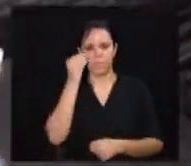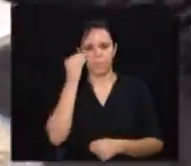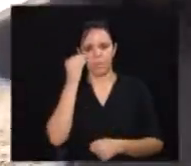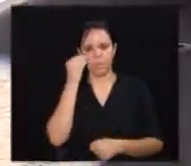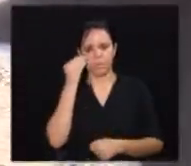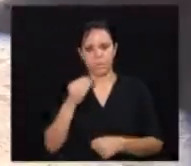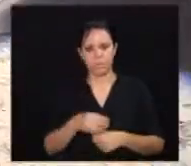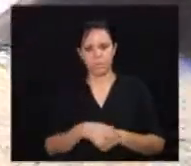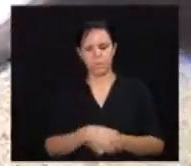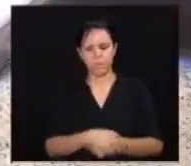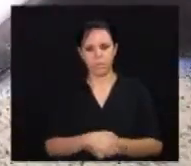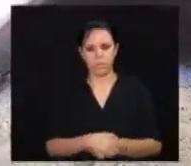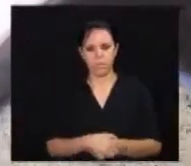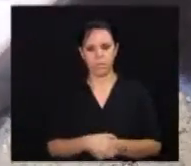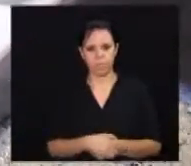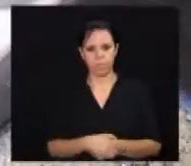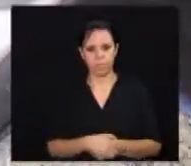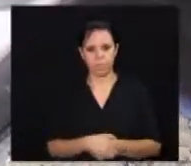ela.